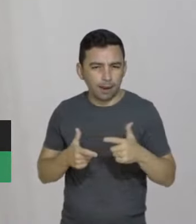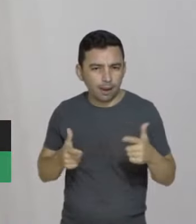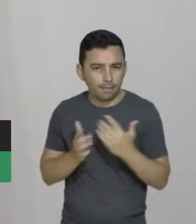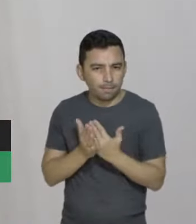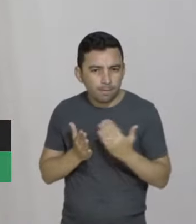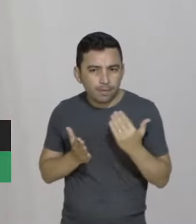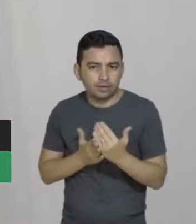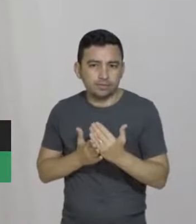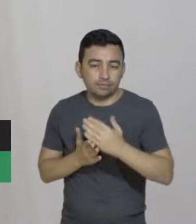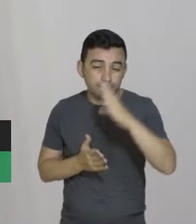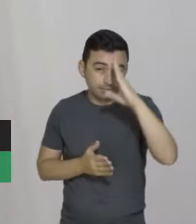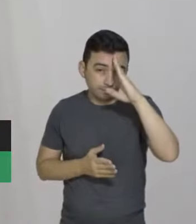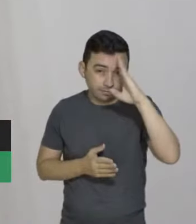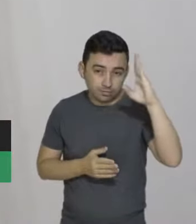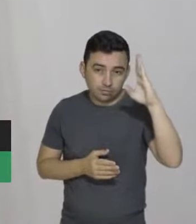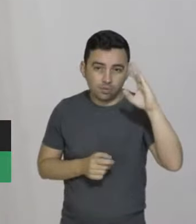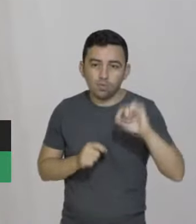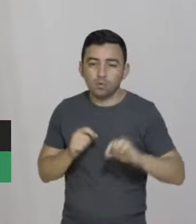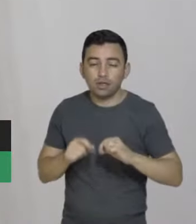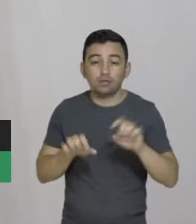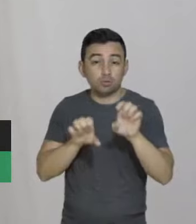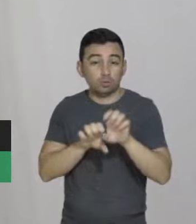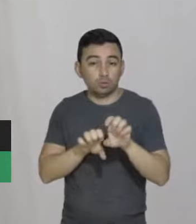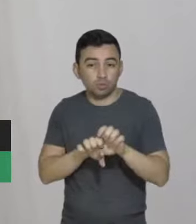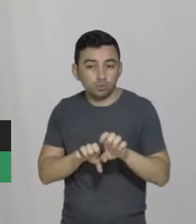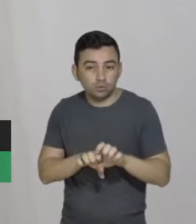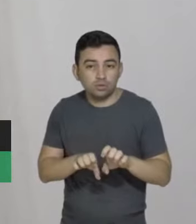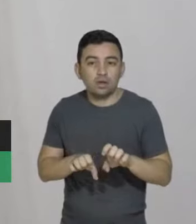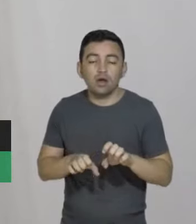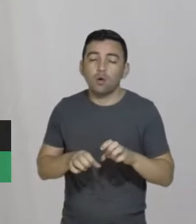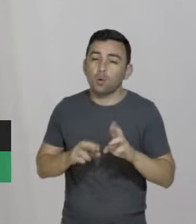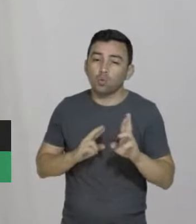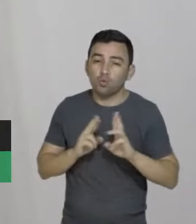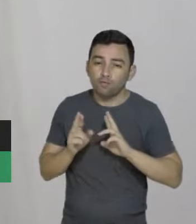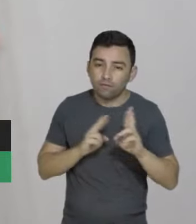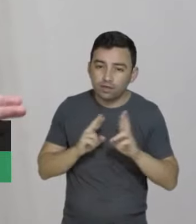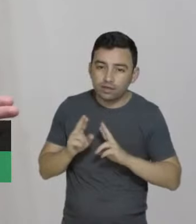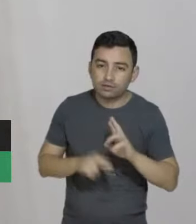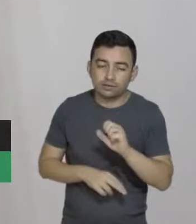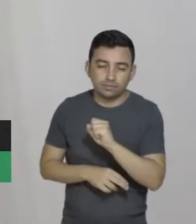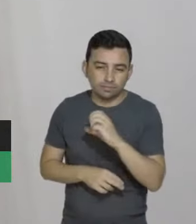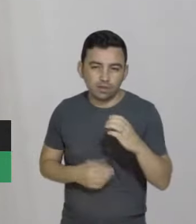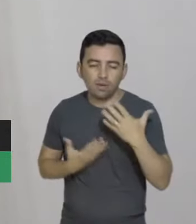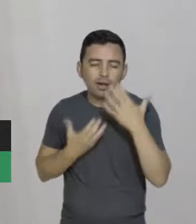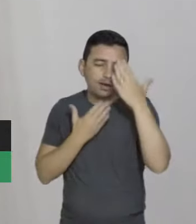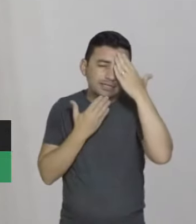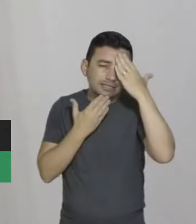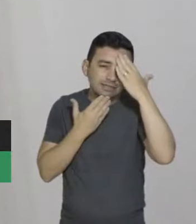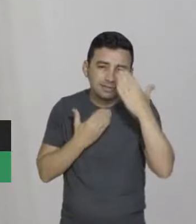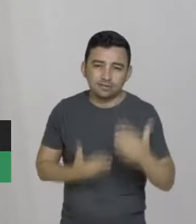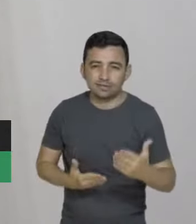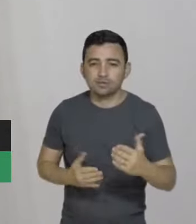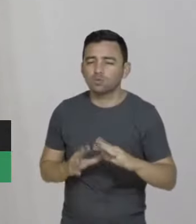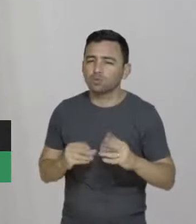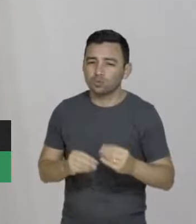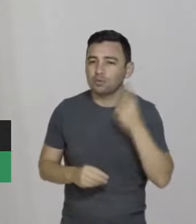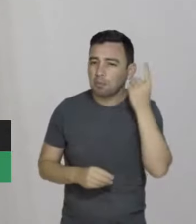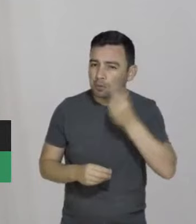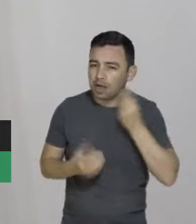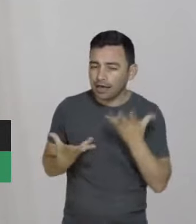especial, principalmente na infraestrutura e nas nossas rodovias catarinenses. Então, eu quero agradecer os deputados que aceitaram esse desafio